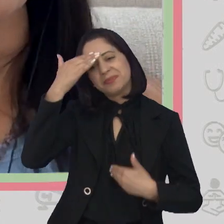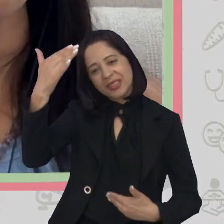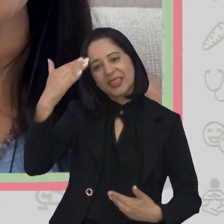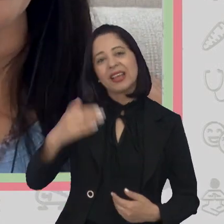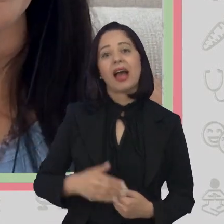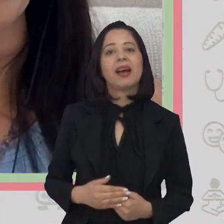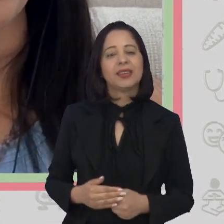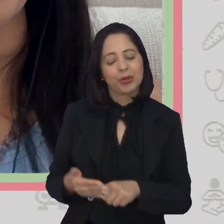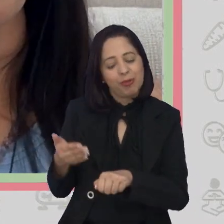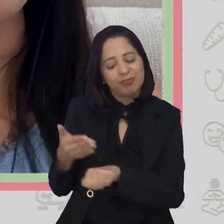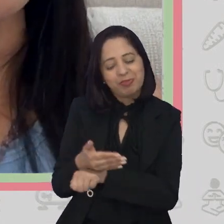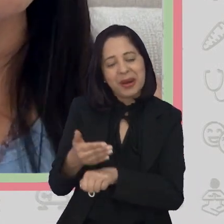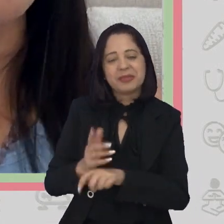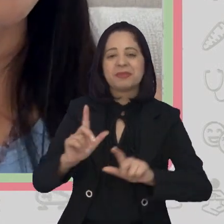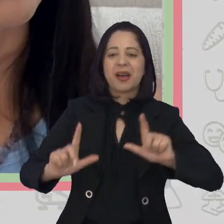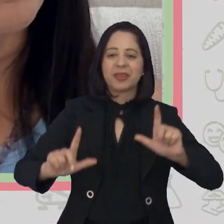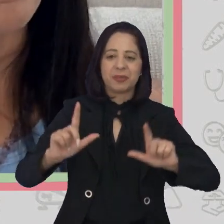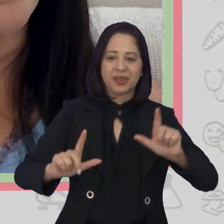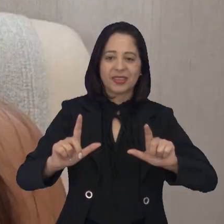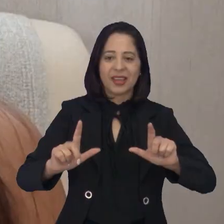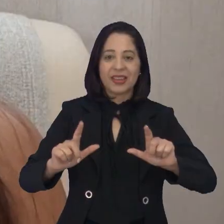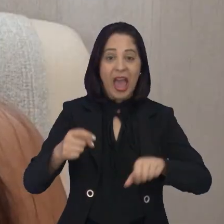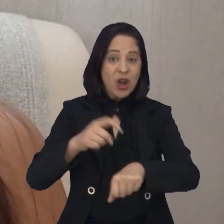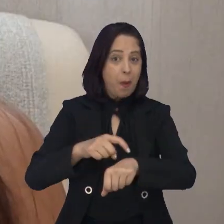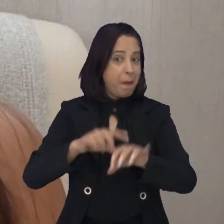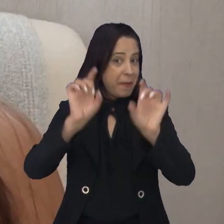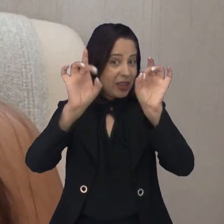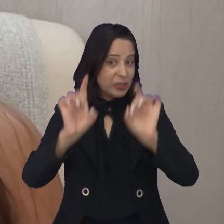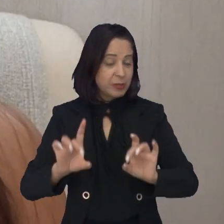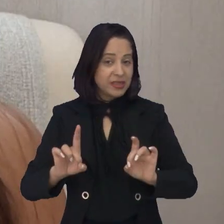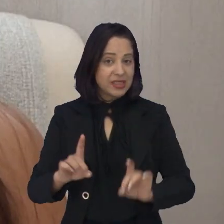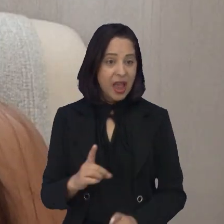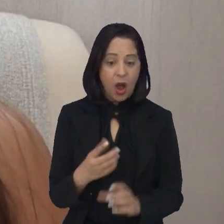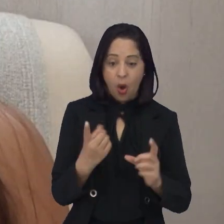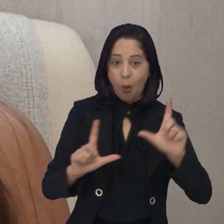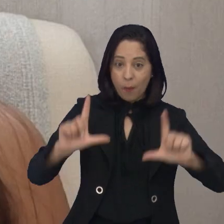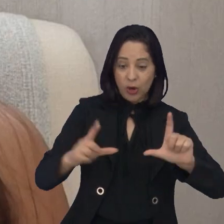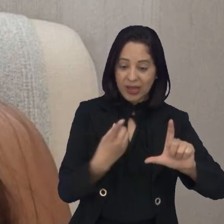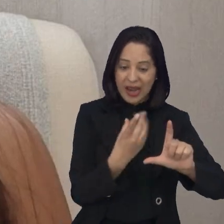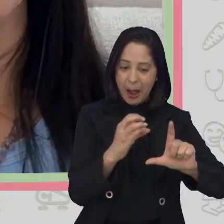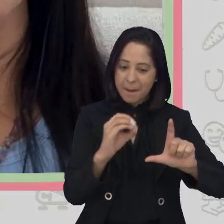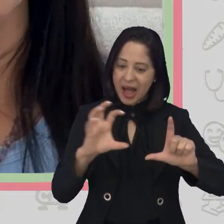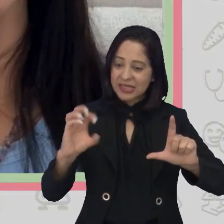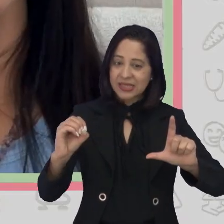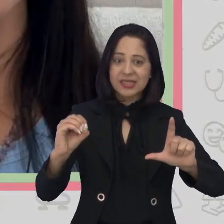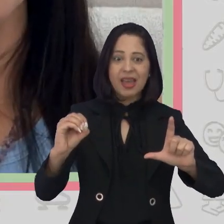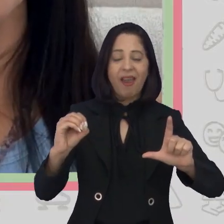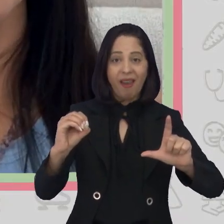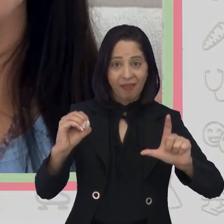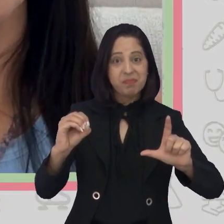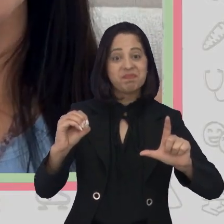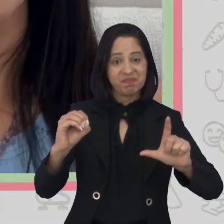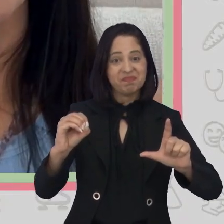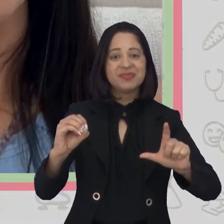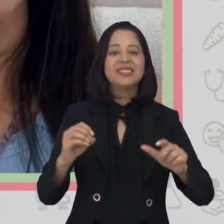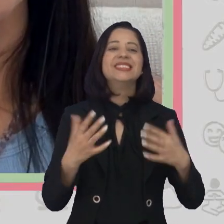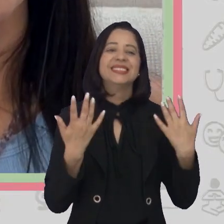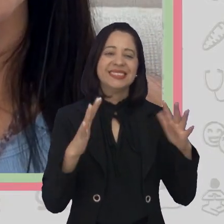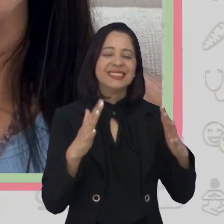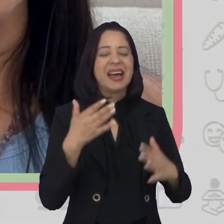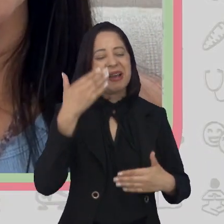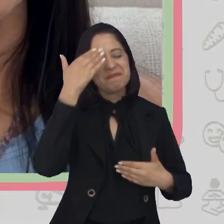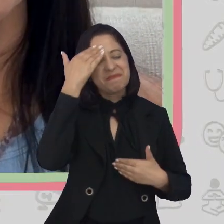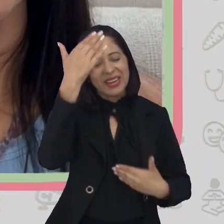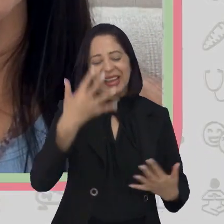por participar desse programa e num momento tão especial de 100 programas. Olha só, que incrível. Muito bacana,